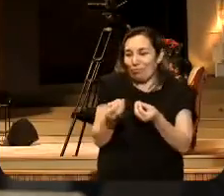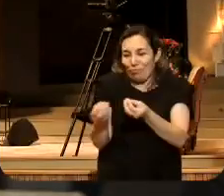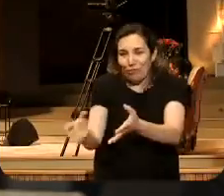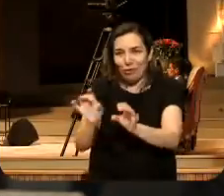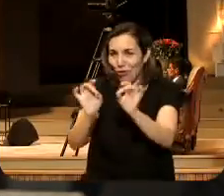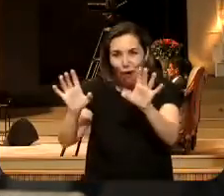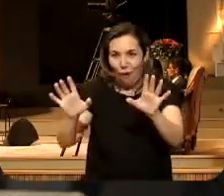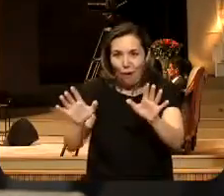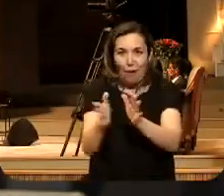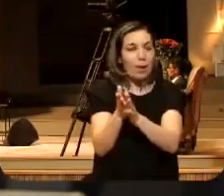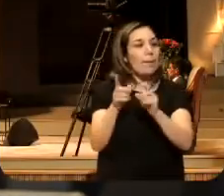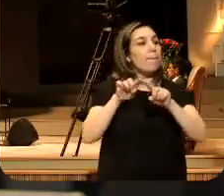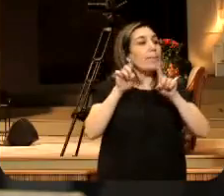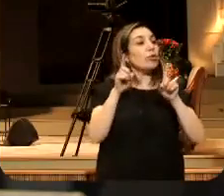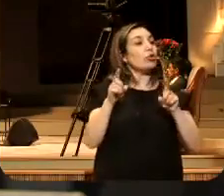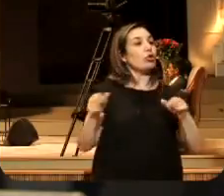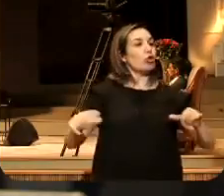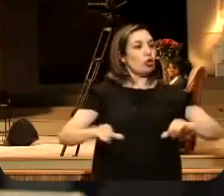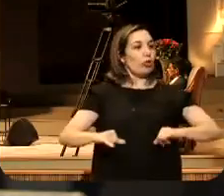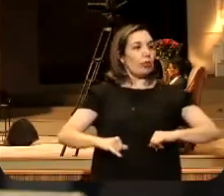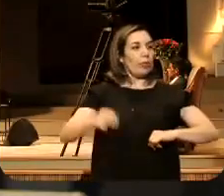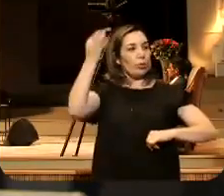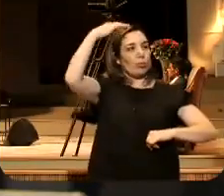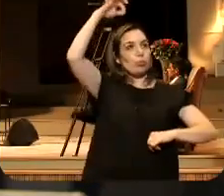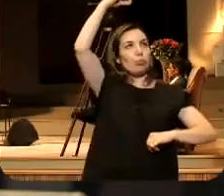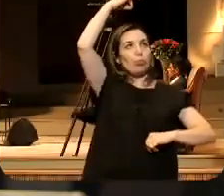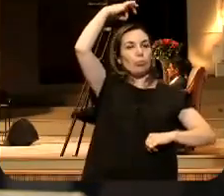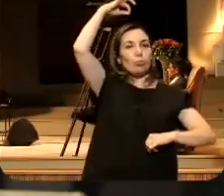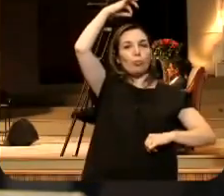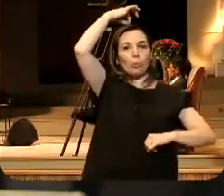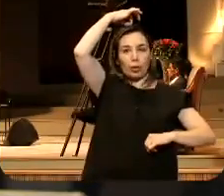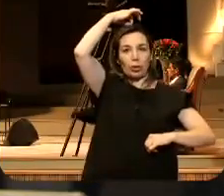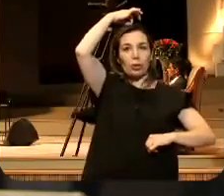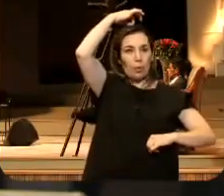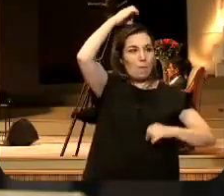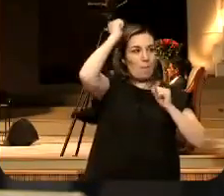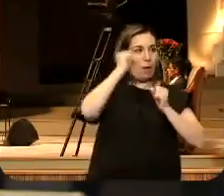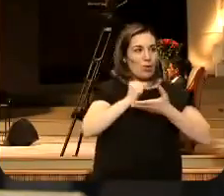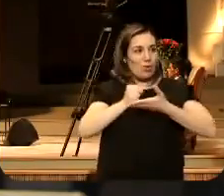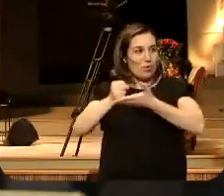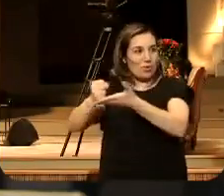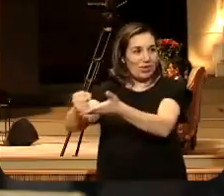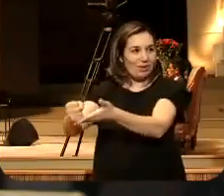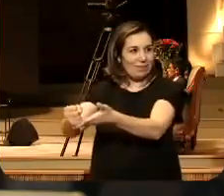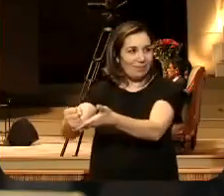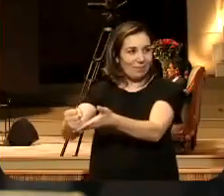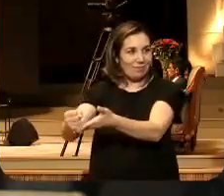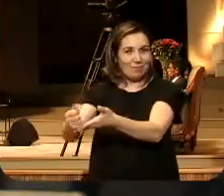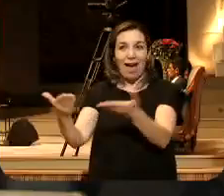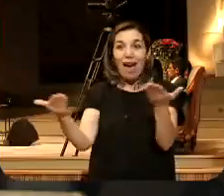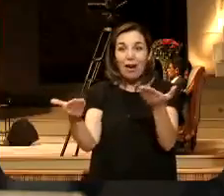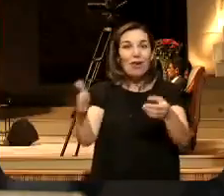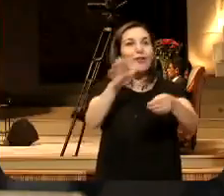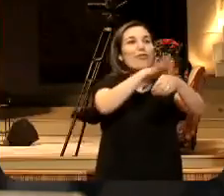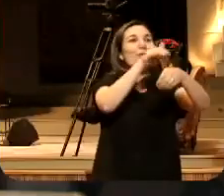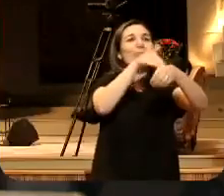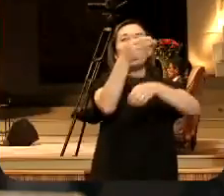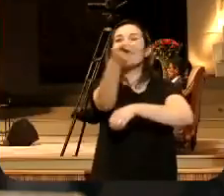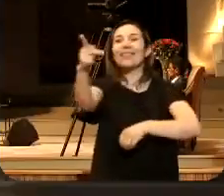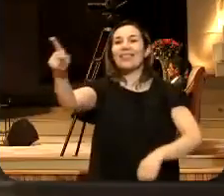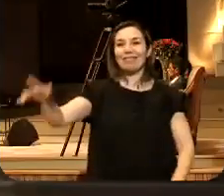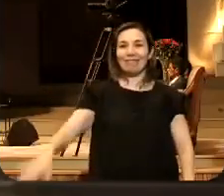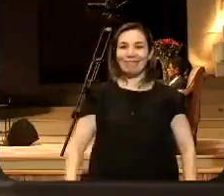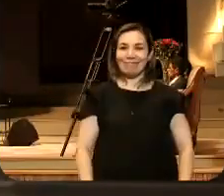uau! Então nós precisamos de assistentes espirituais. Eu vim chamar você aqui hoje para